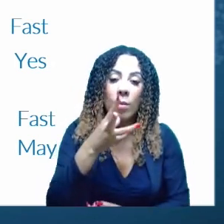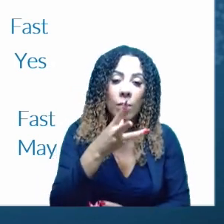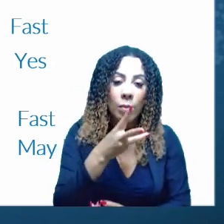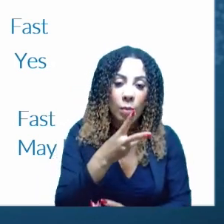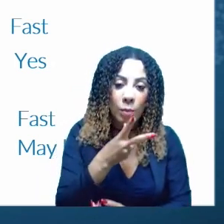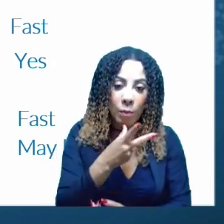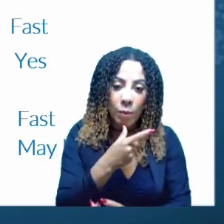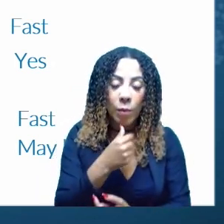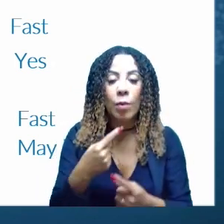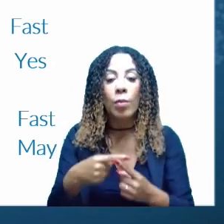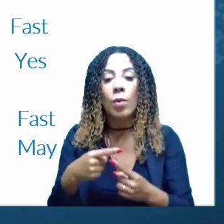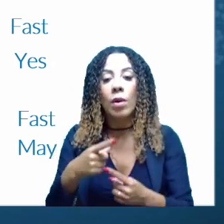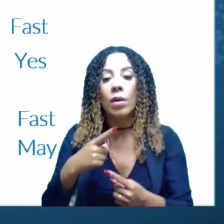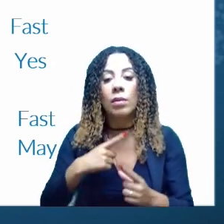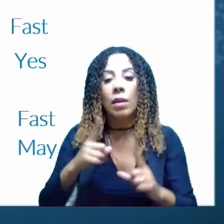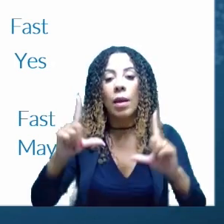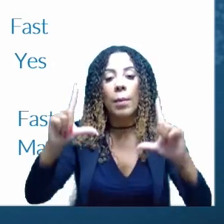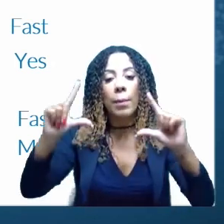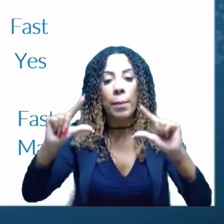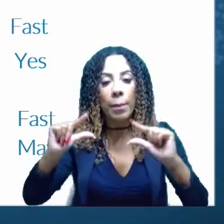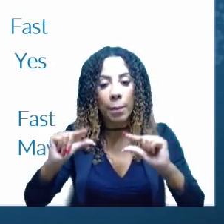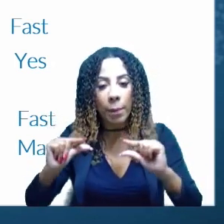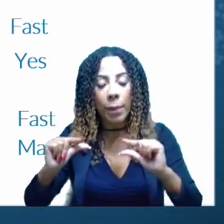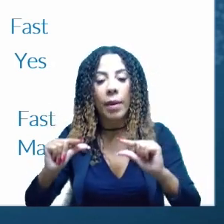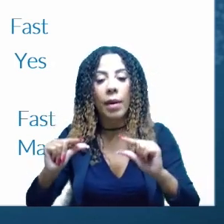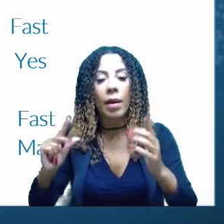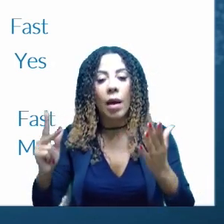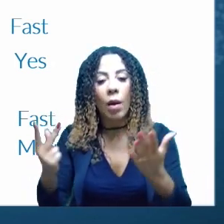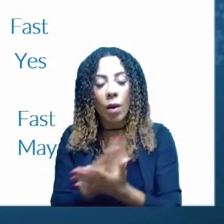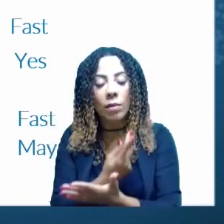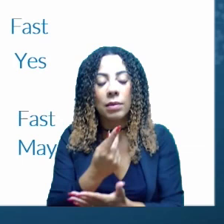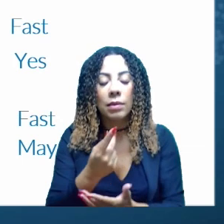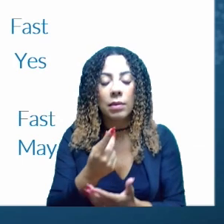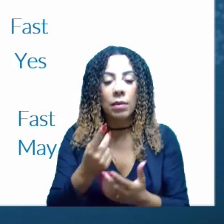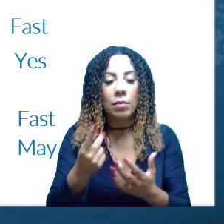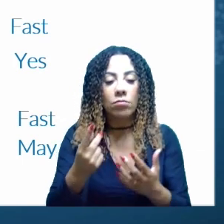havia menores reações, eram mais estáveis.